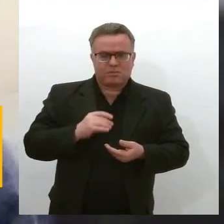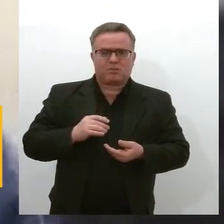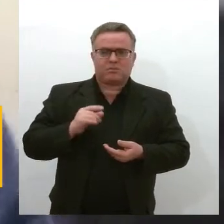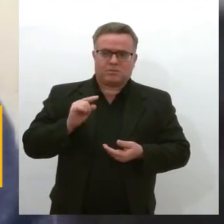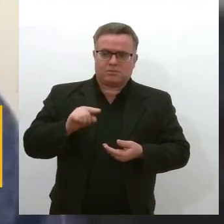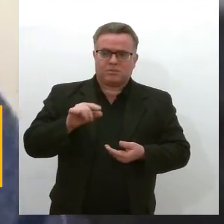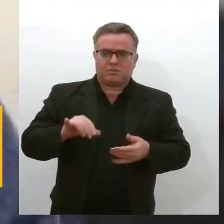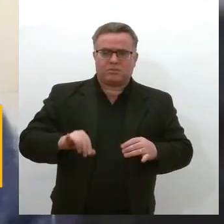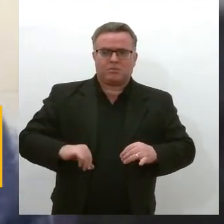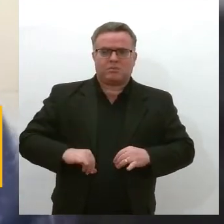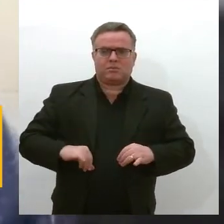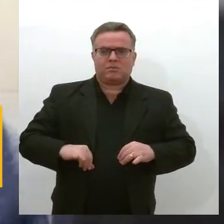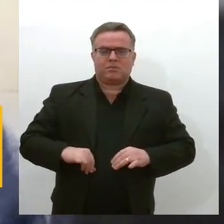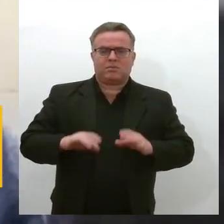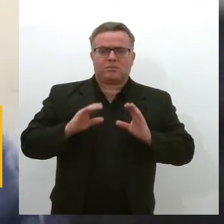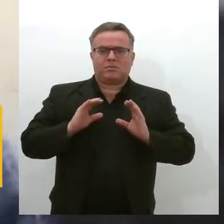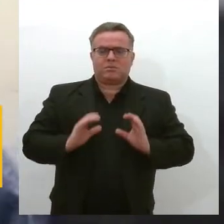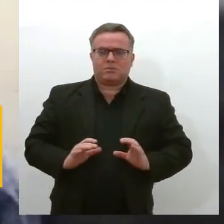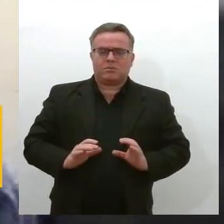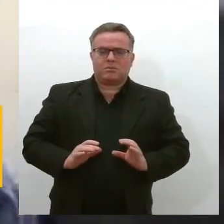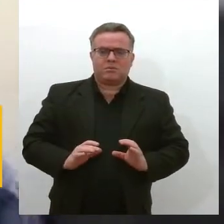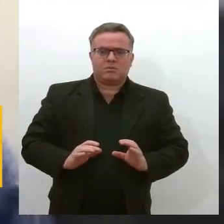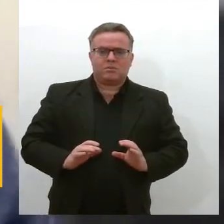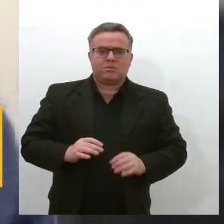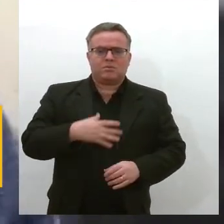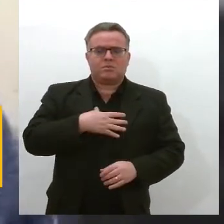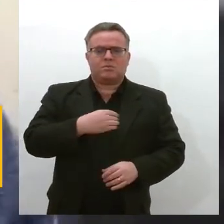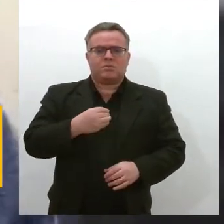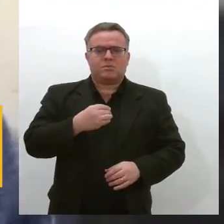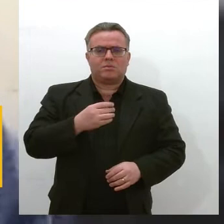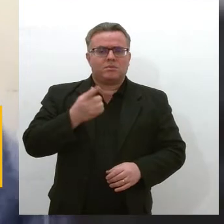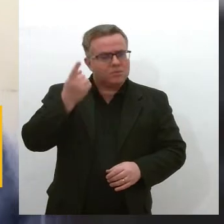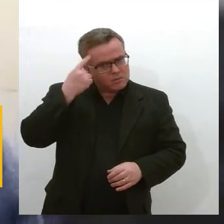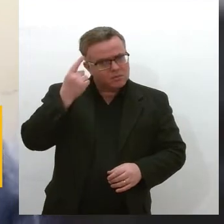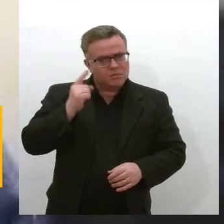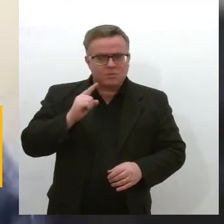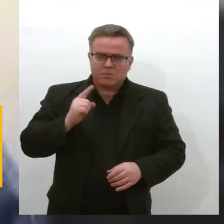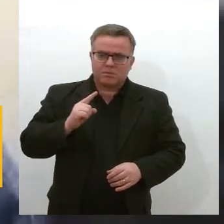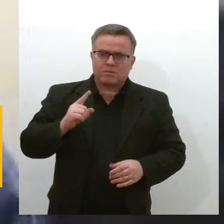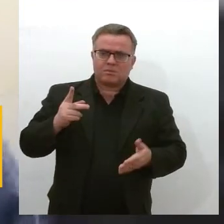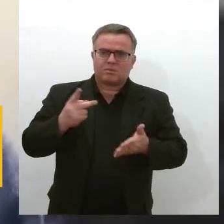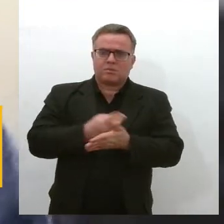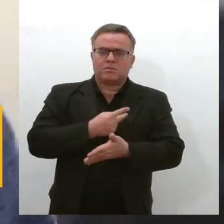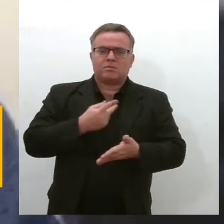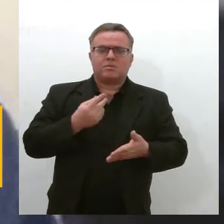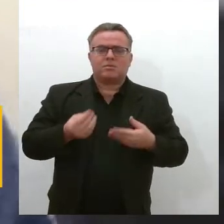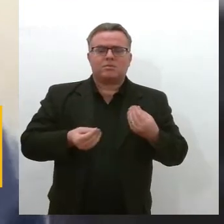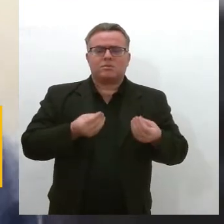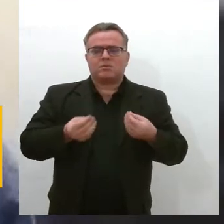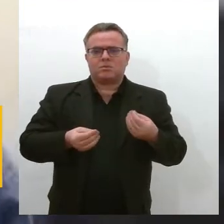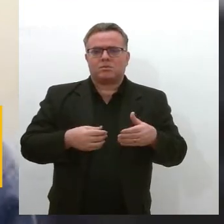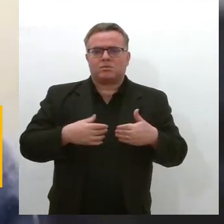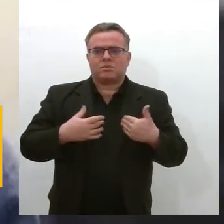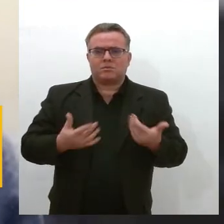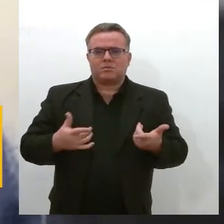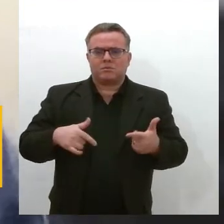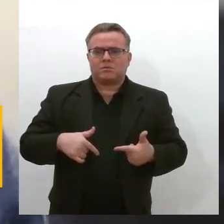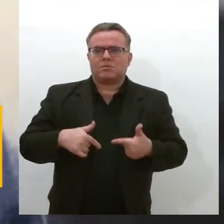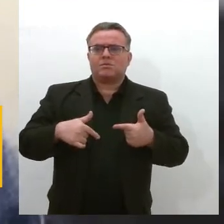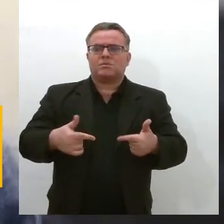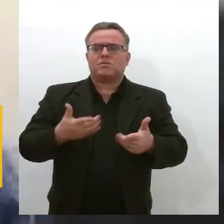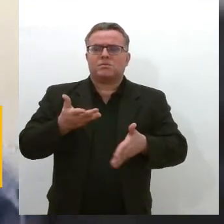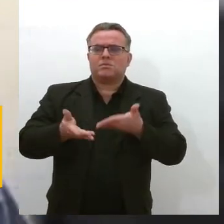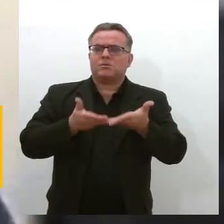comportamento suicida, ela não tem a noção e a situação de levar, de ir em busca do tratamento, do acolhimento. Por isso que é